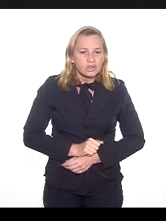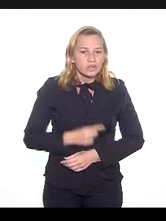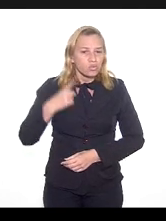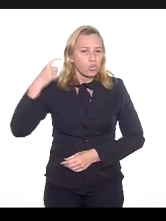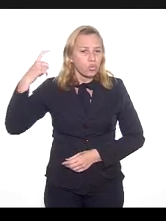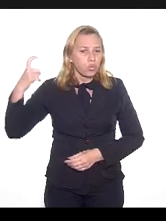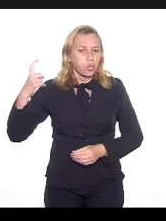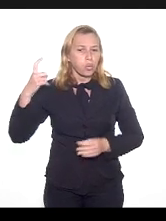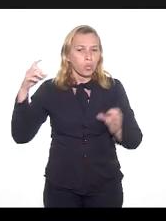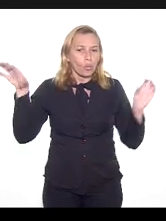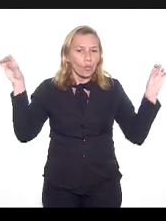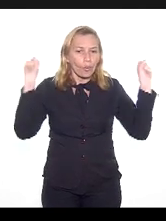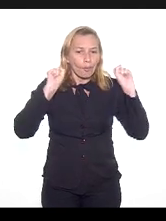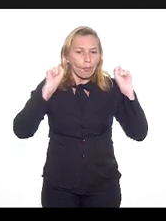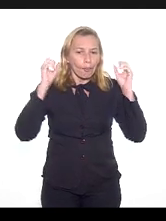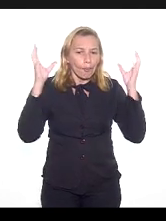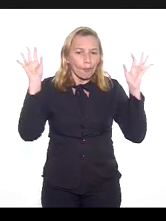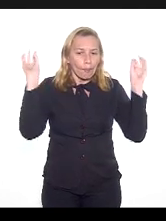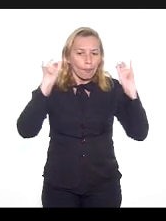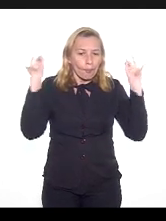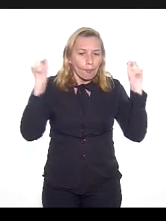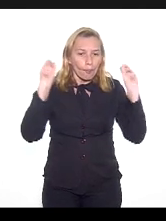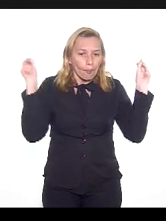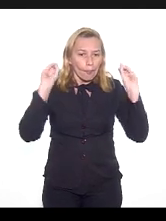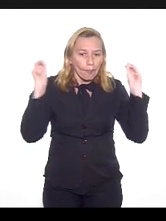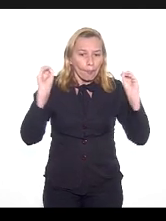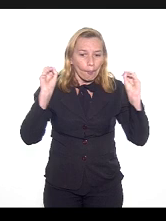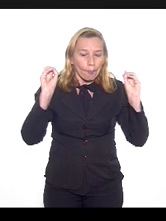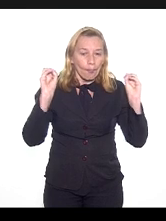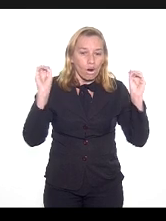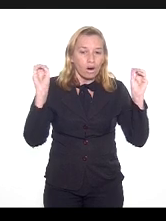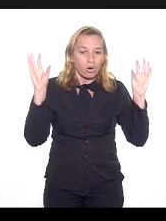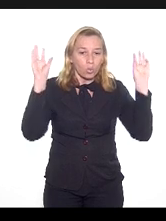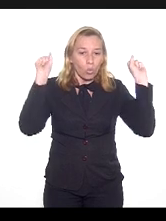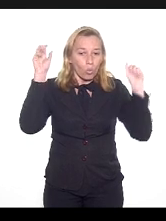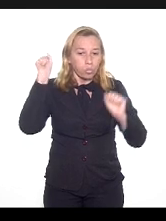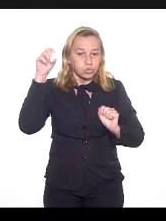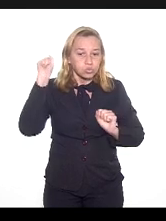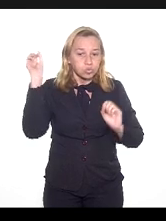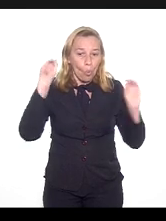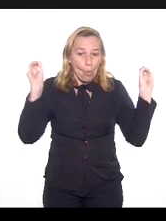O microfone está fechado, Eliomar. Abre o microfone, por favor.